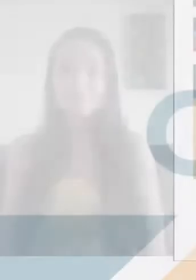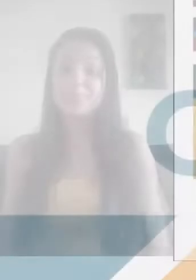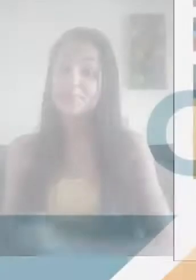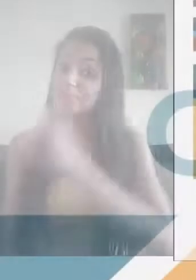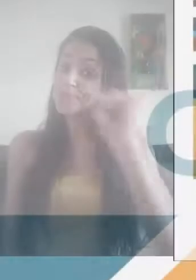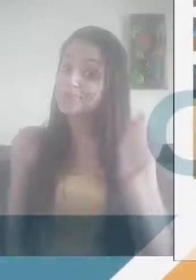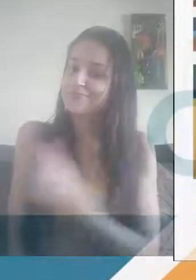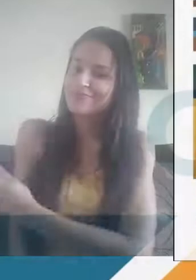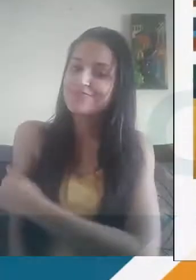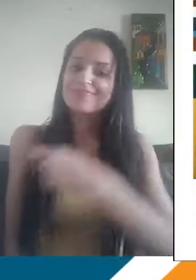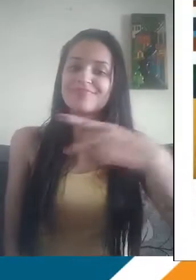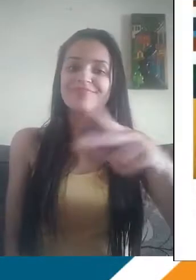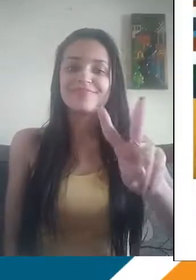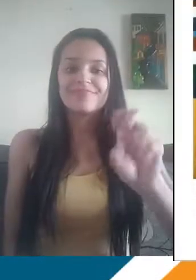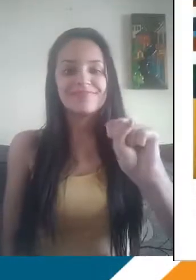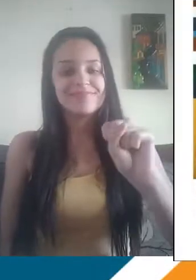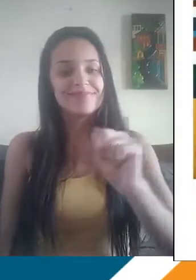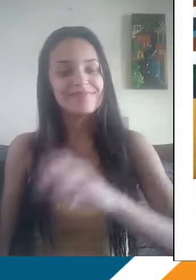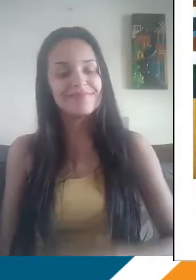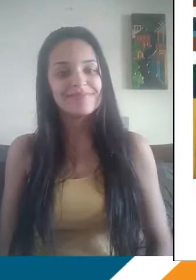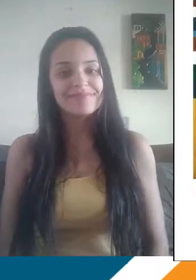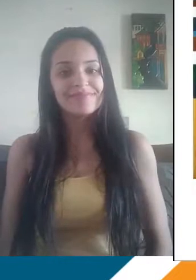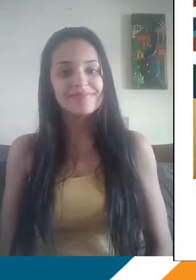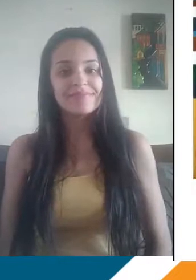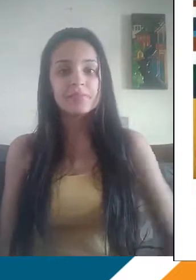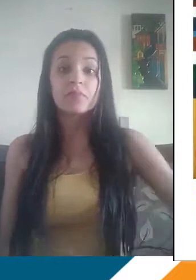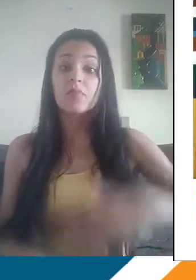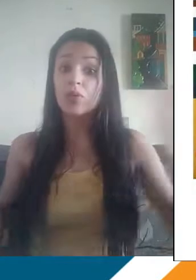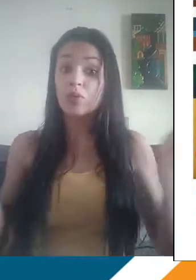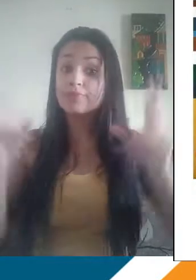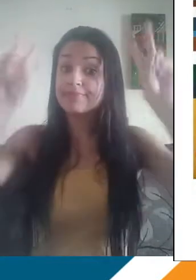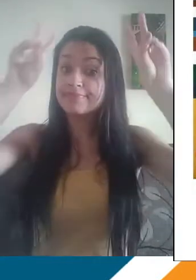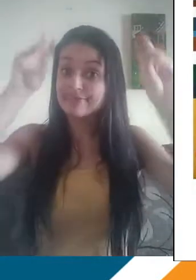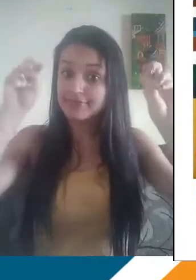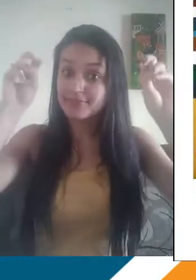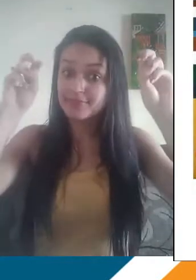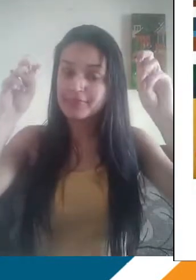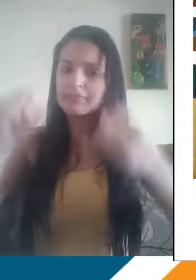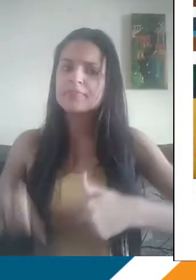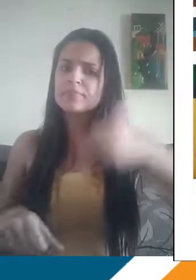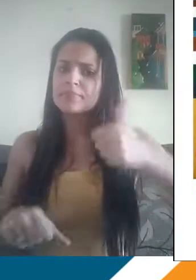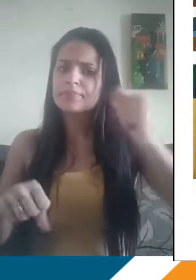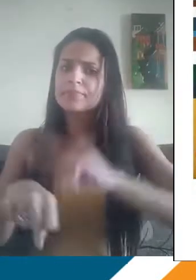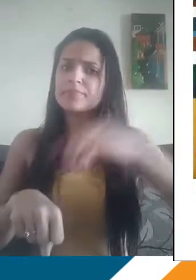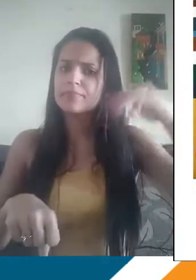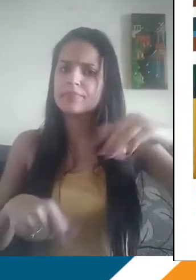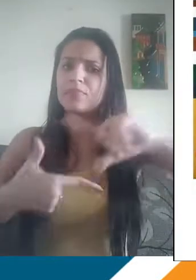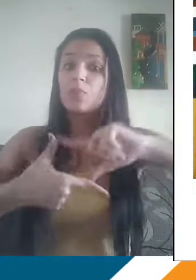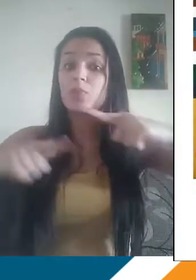Olá, queridos alunos do PVS, meu nome é Bruna e o tema de hoje é a primeira fase do